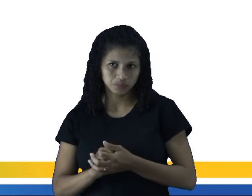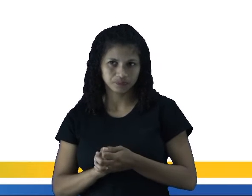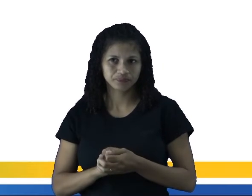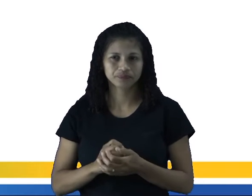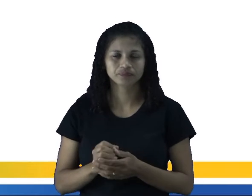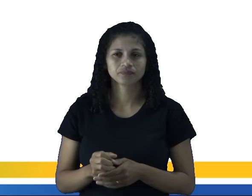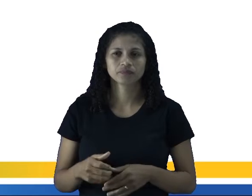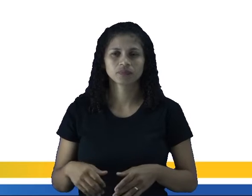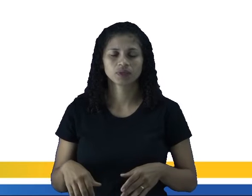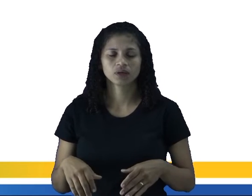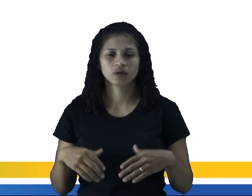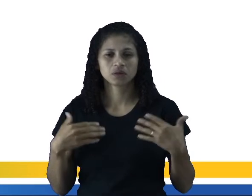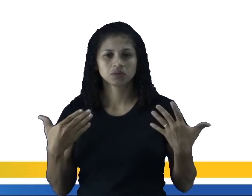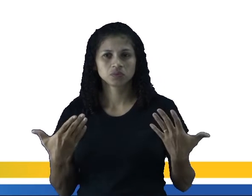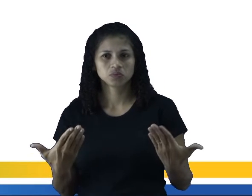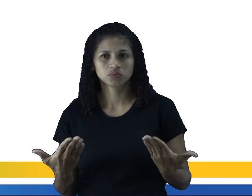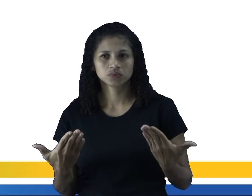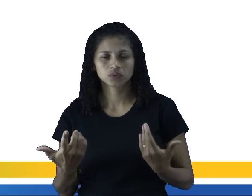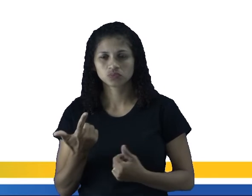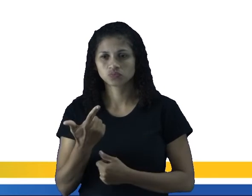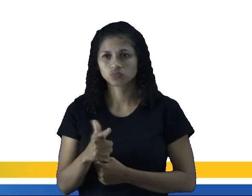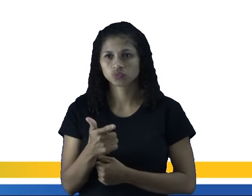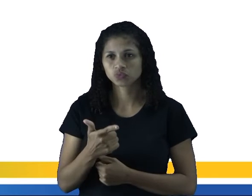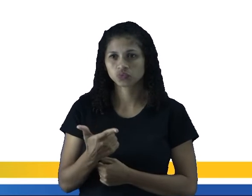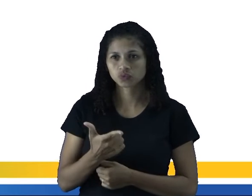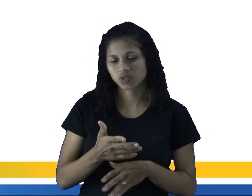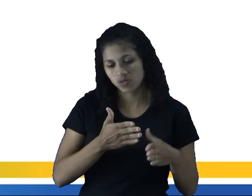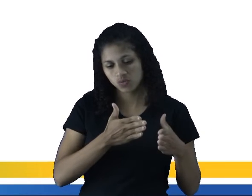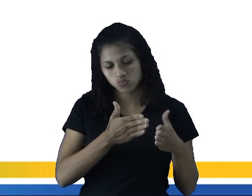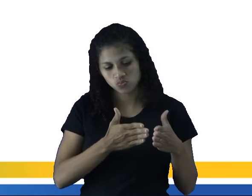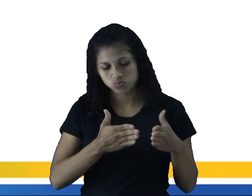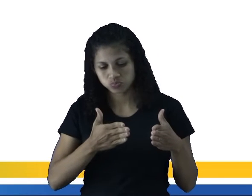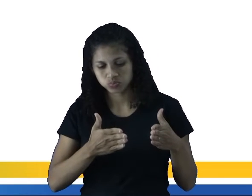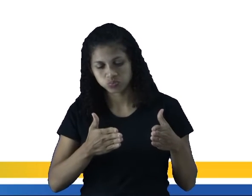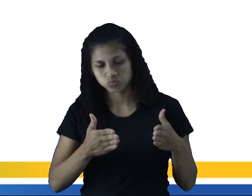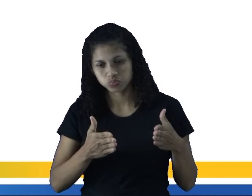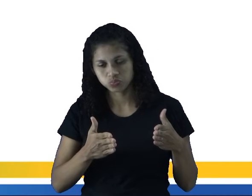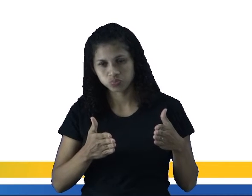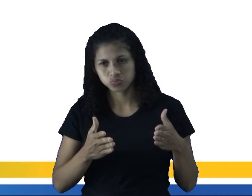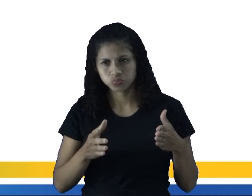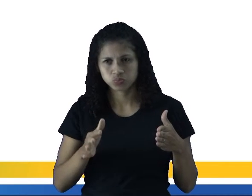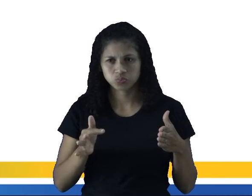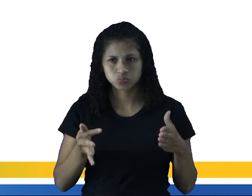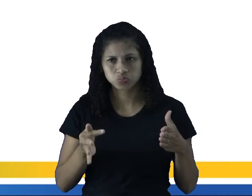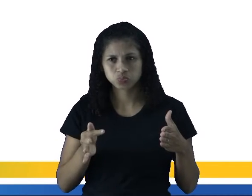tabela, né? Então eles não vão ter ali um período de regular, né? Então a gente tem exemplo ali a massa